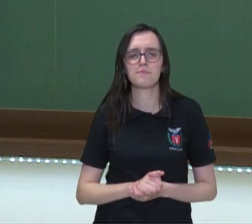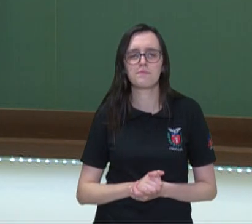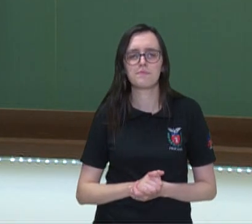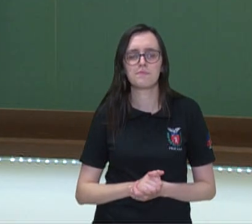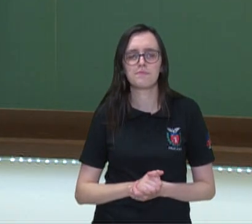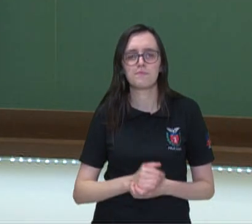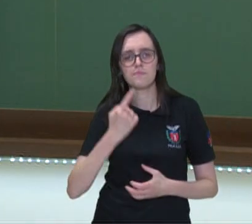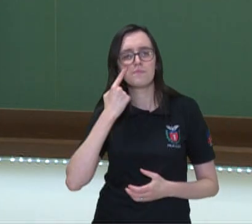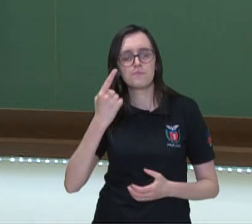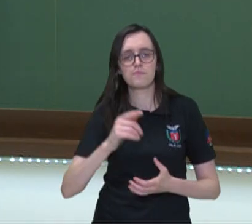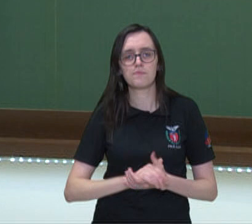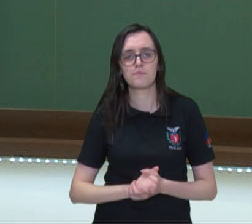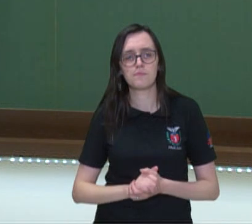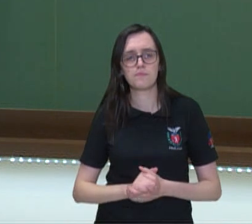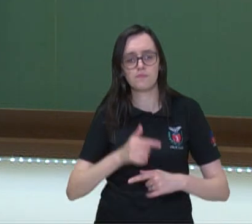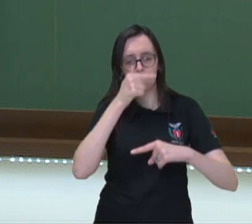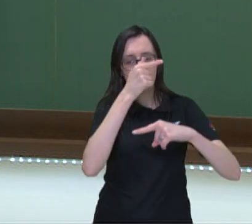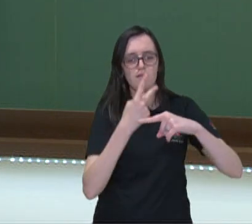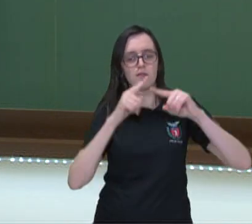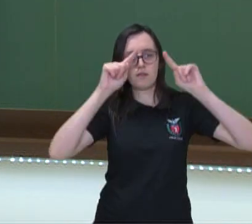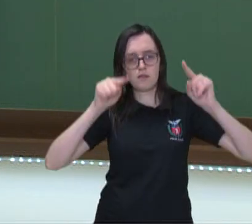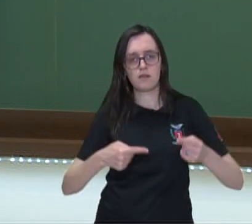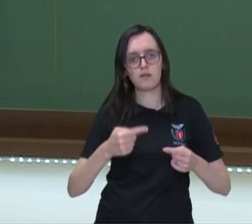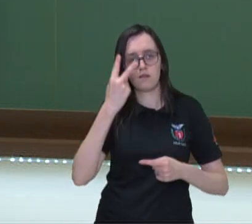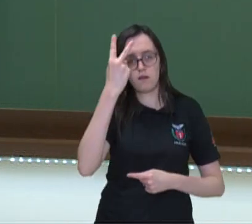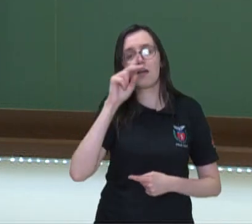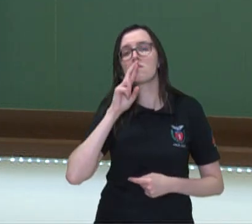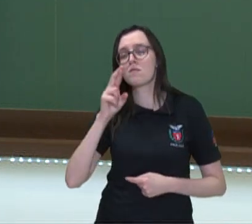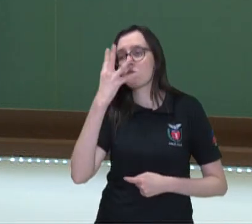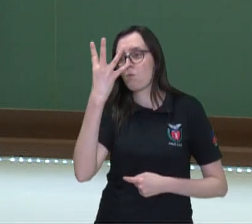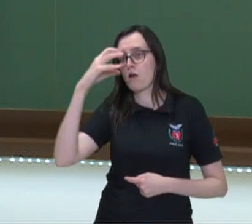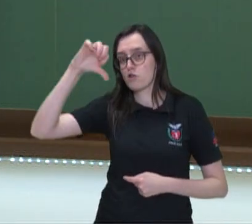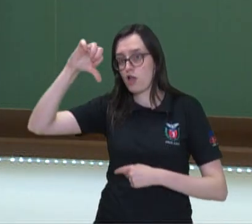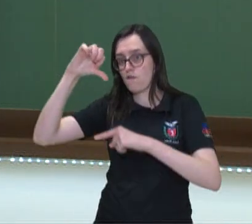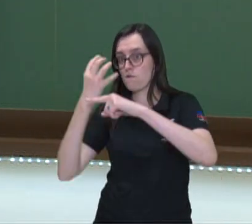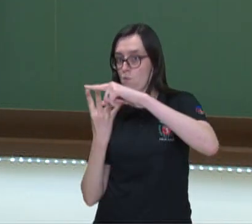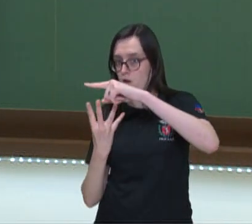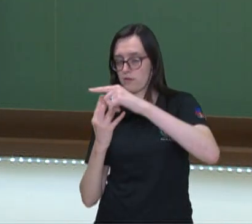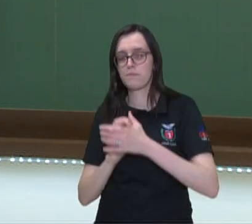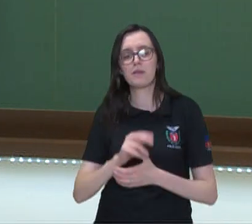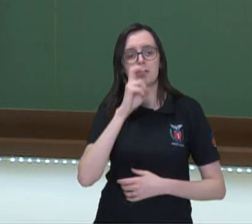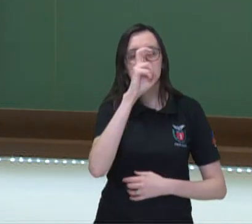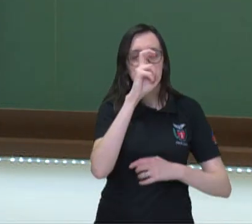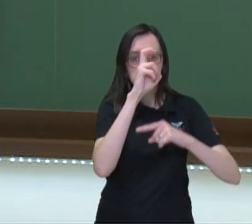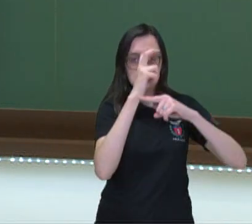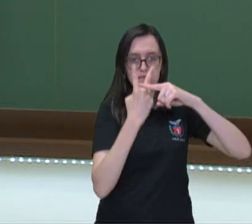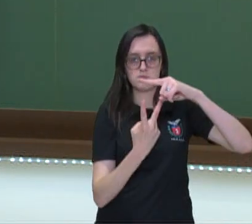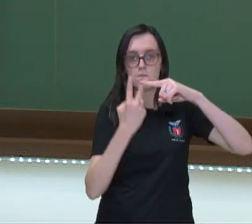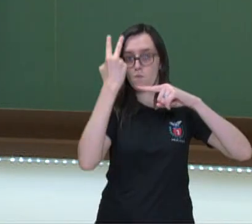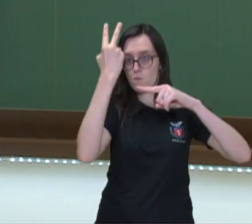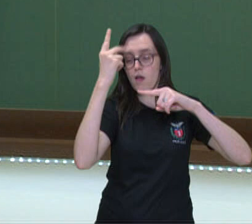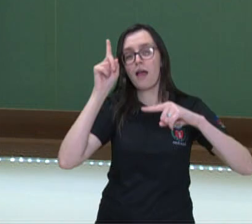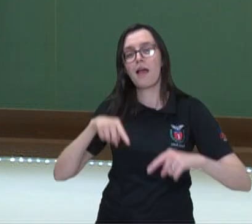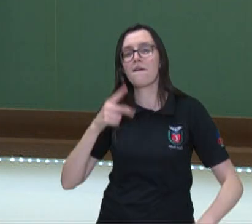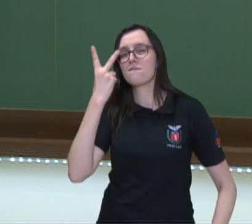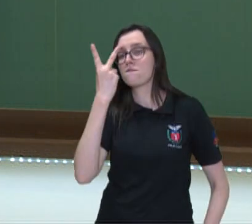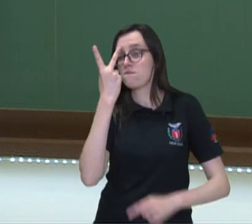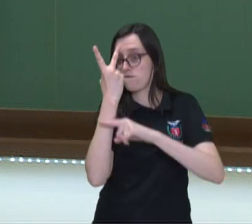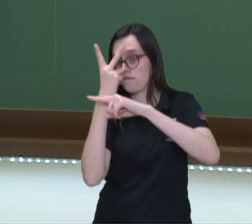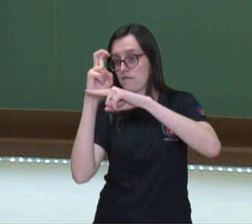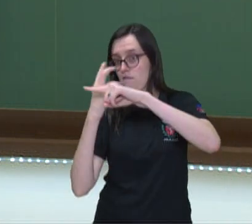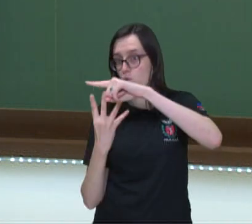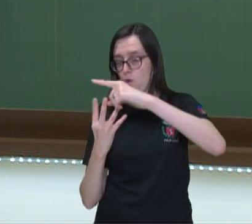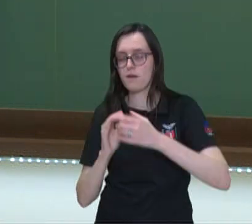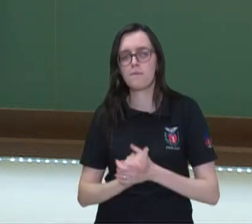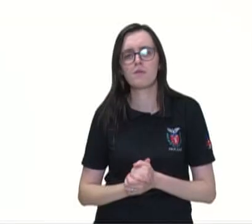Então, olha lá. 7 meios ao quadrado é 49 quartos. 5 meios ao quadrado é 25 quartos. Quanto que